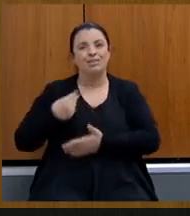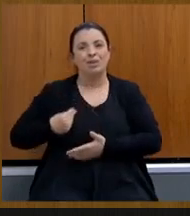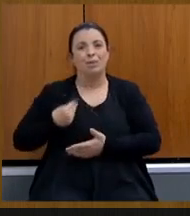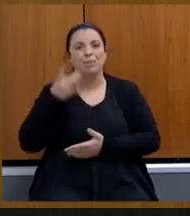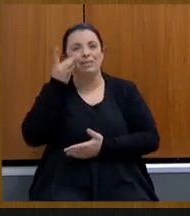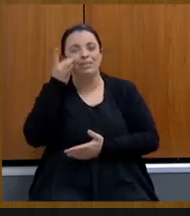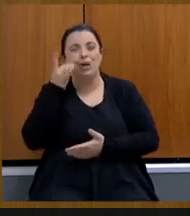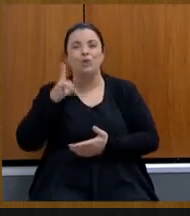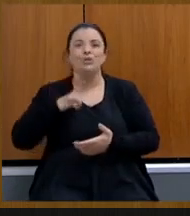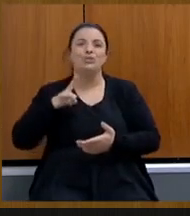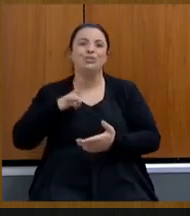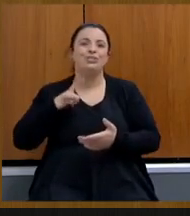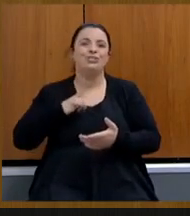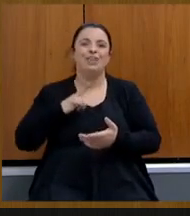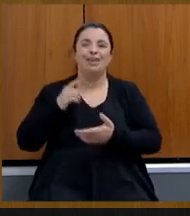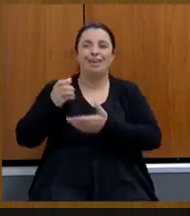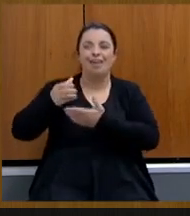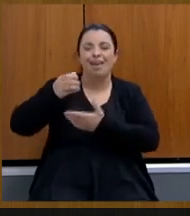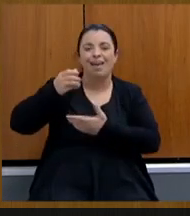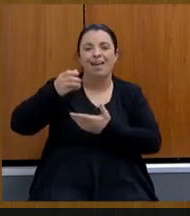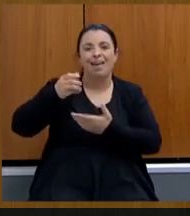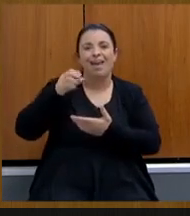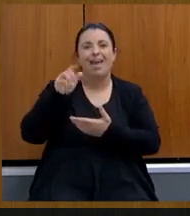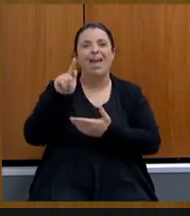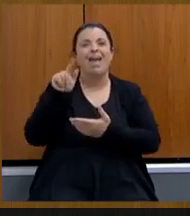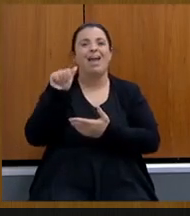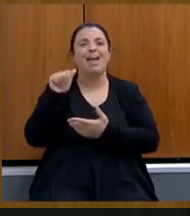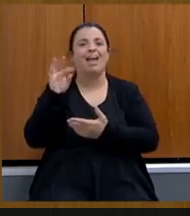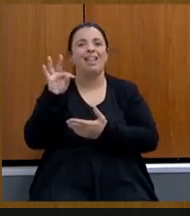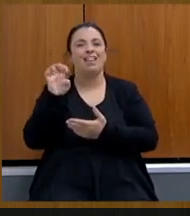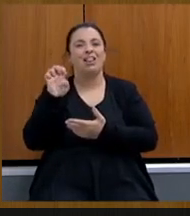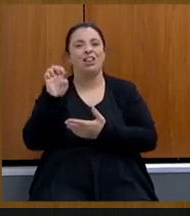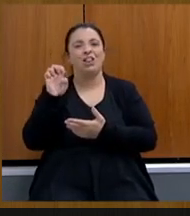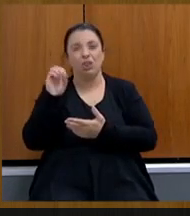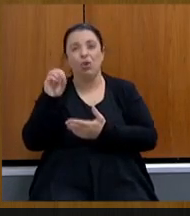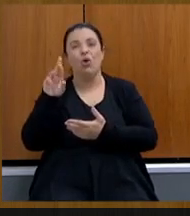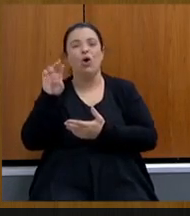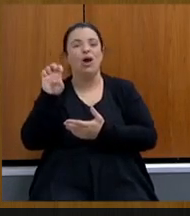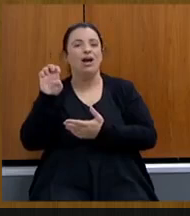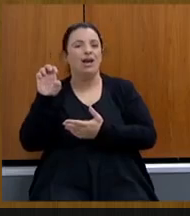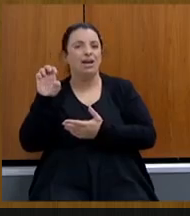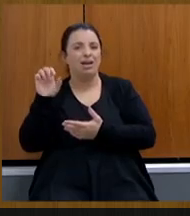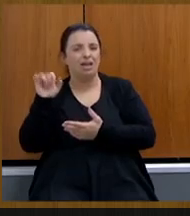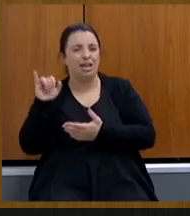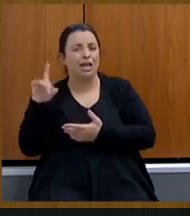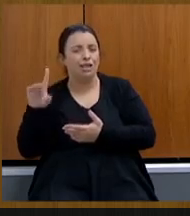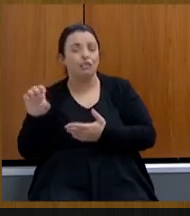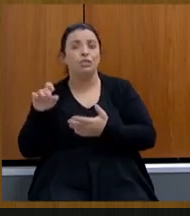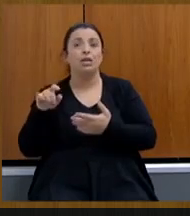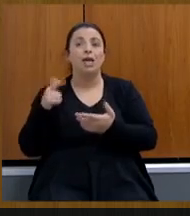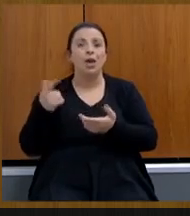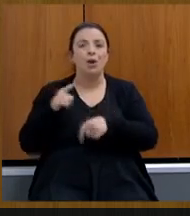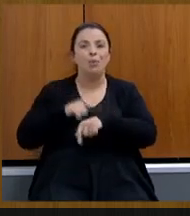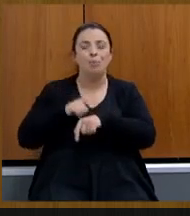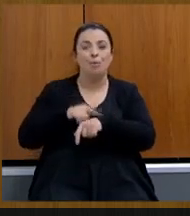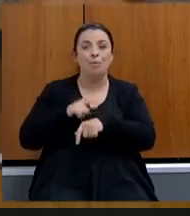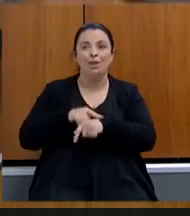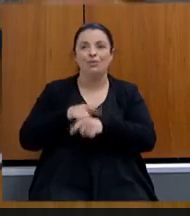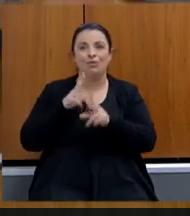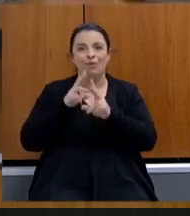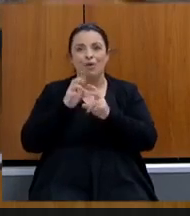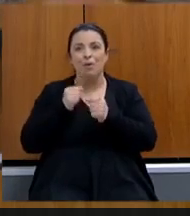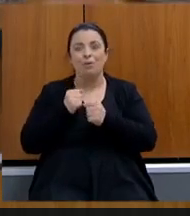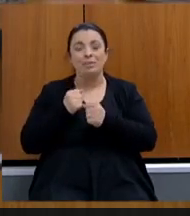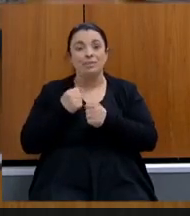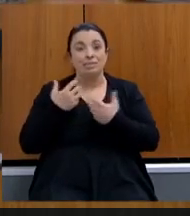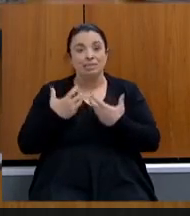Gatorade tinha parada é muito muito muito intenso mas é muito valioso para democracia do nosso estado muito